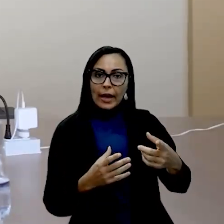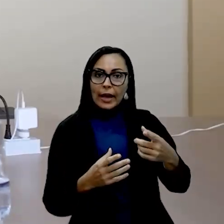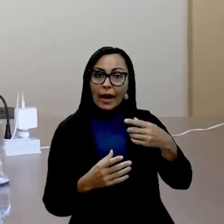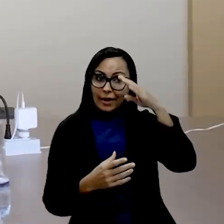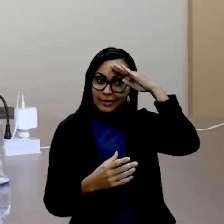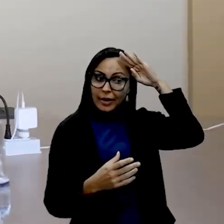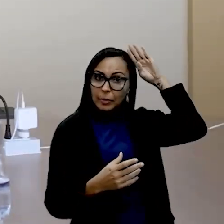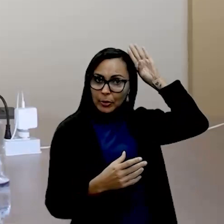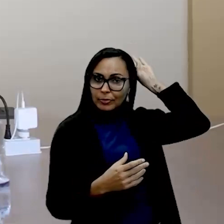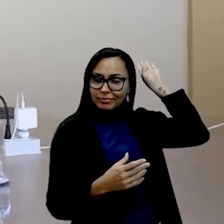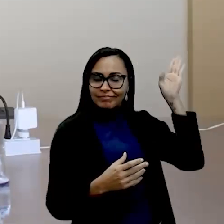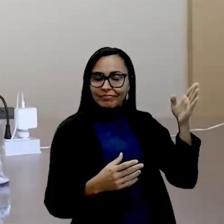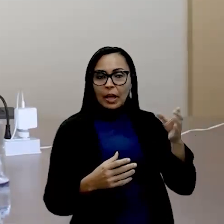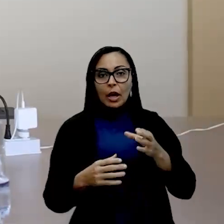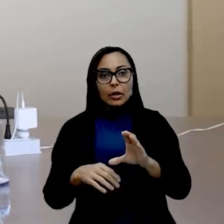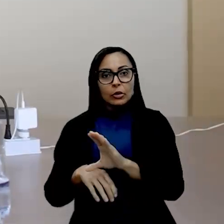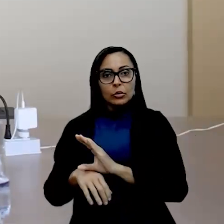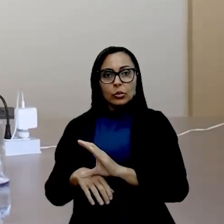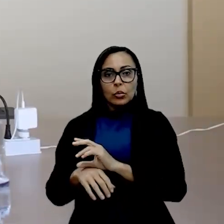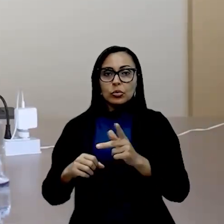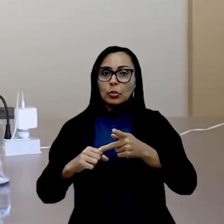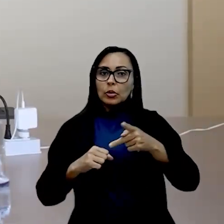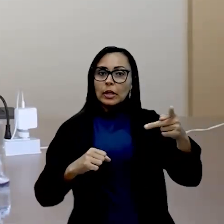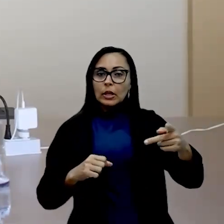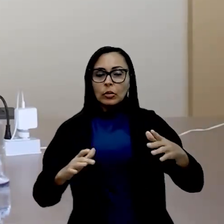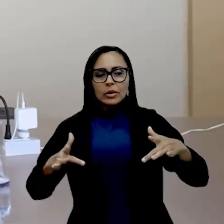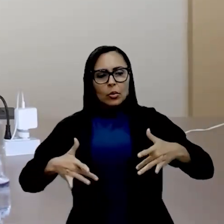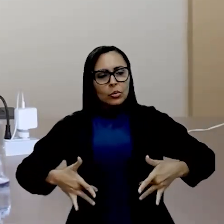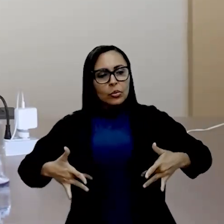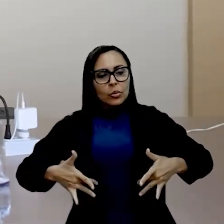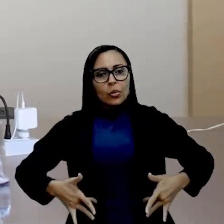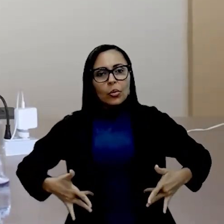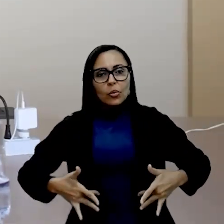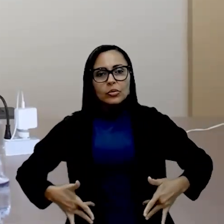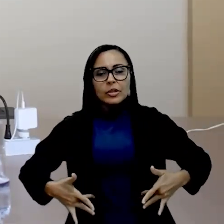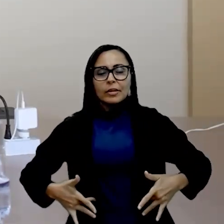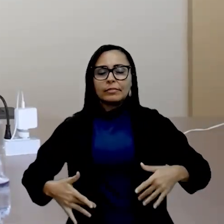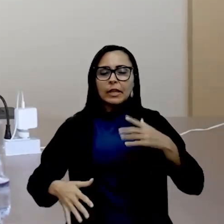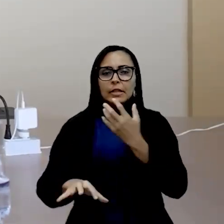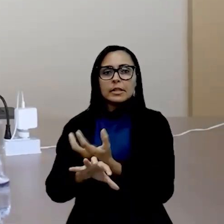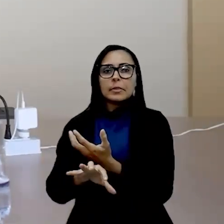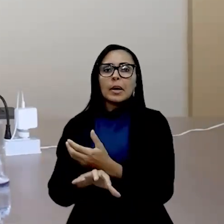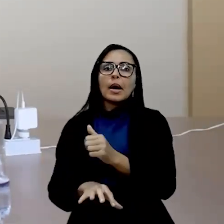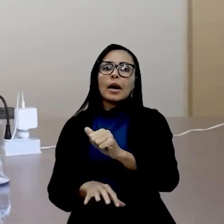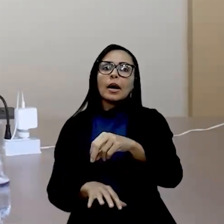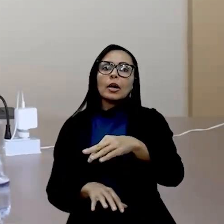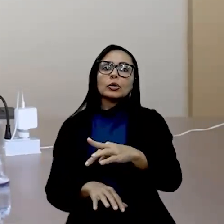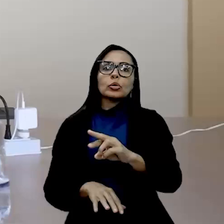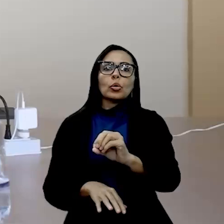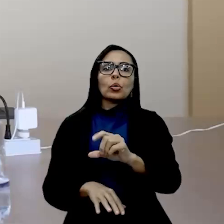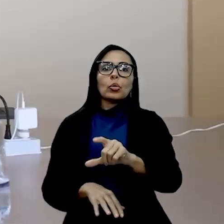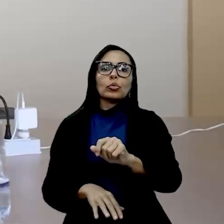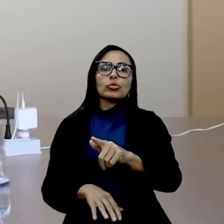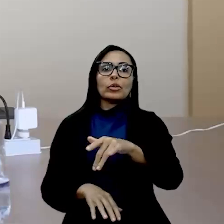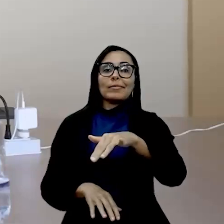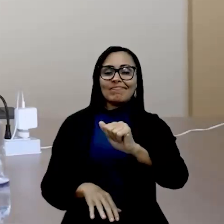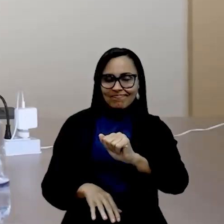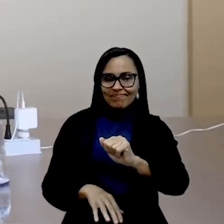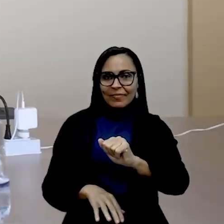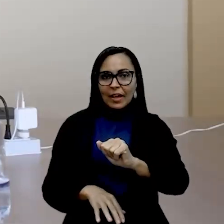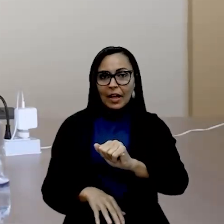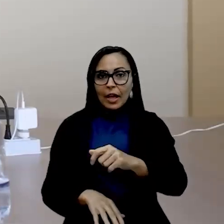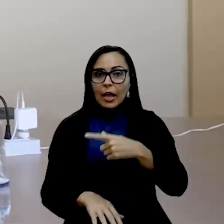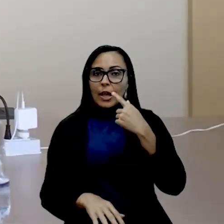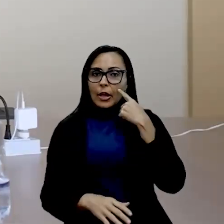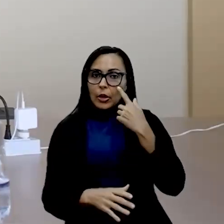residentes, no curso de pós-graduação em urologia, na disciplina de andrologia, né? A gente tem um ambulatório lá no Getúlio Vargas e eu tenho essa missão